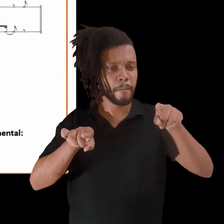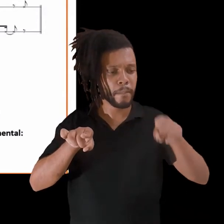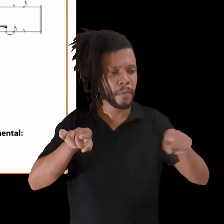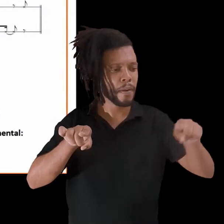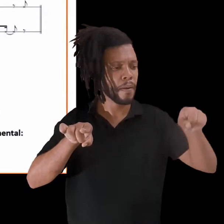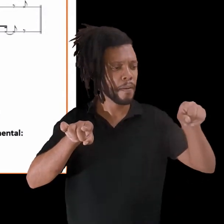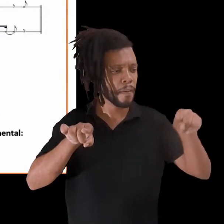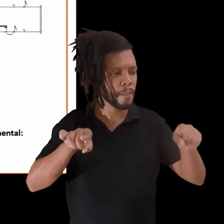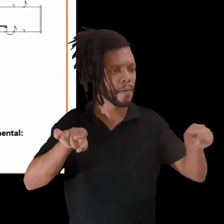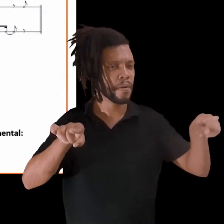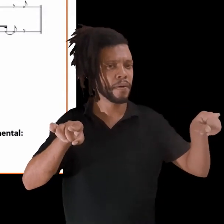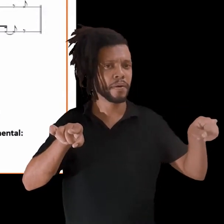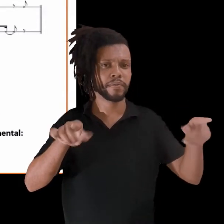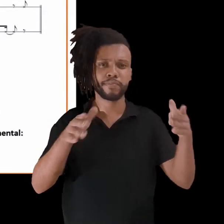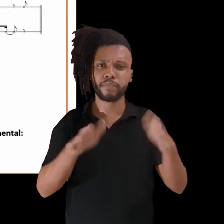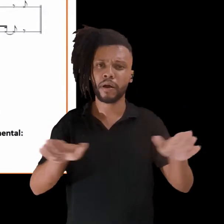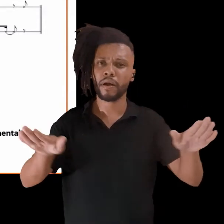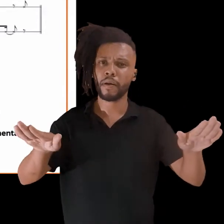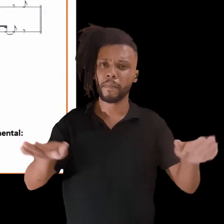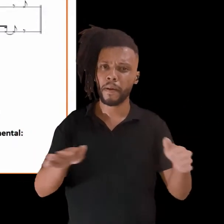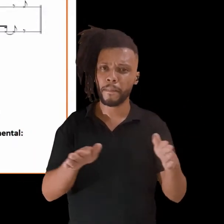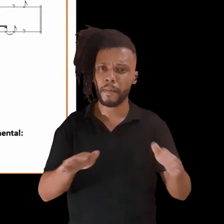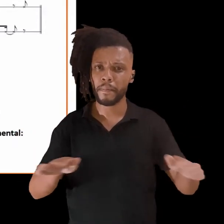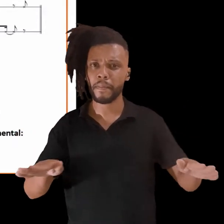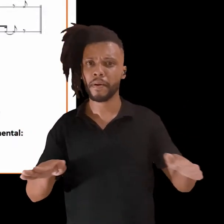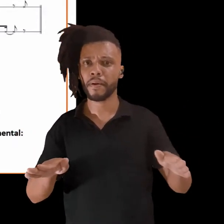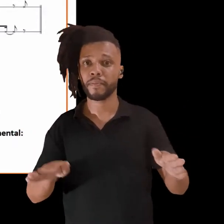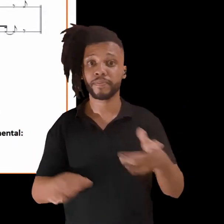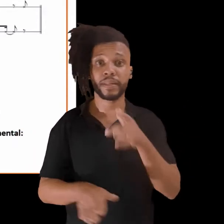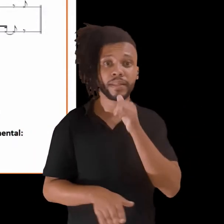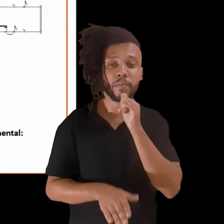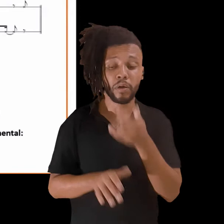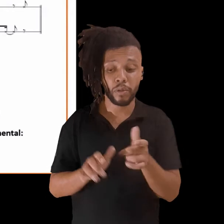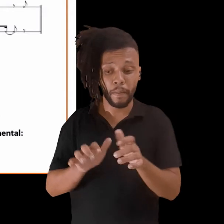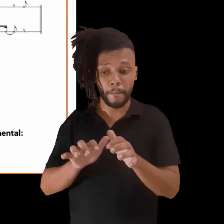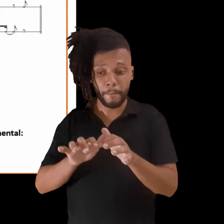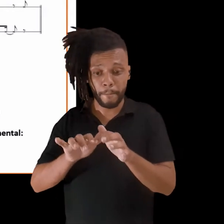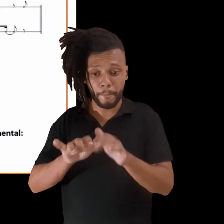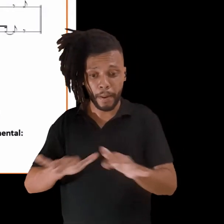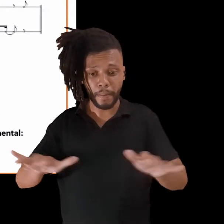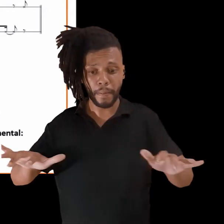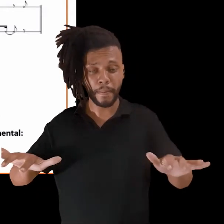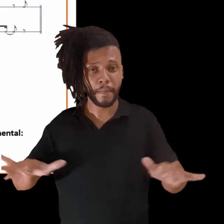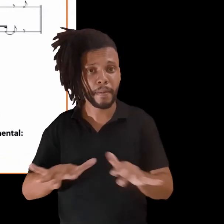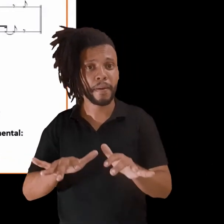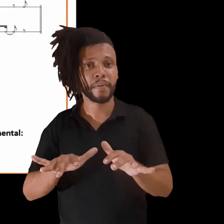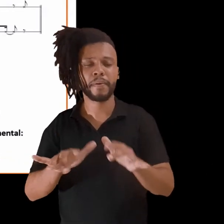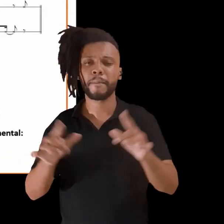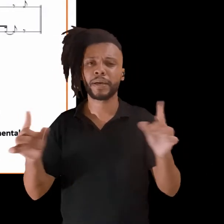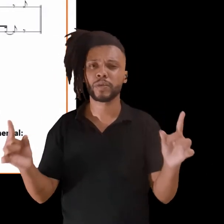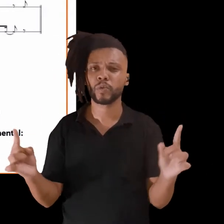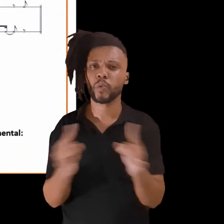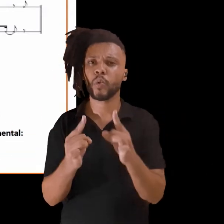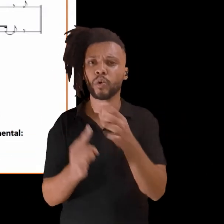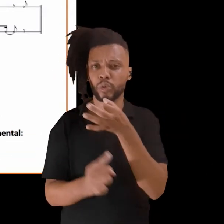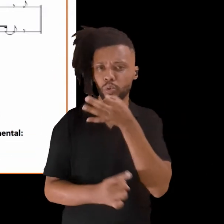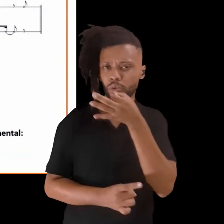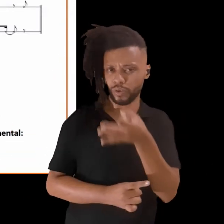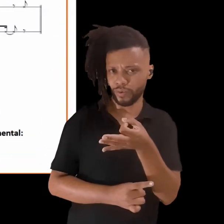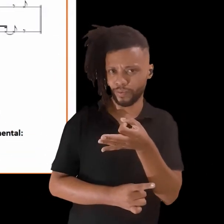baba, o boi babão. Agora eu. Babo, boi babão, bolha de sabão.